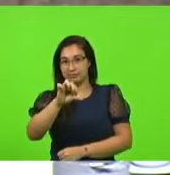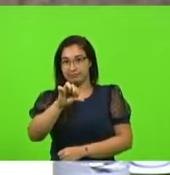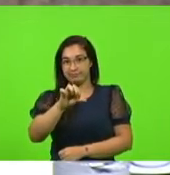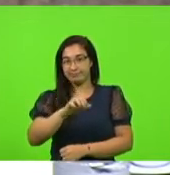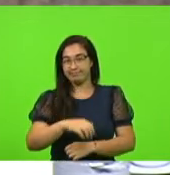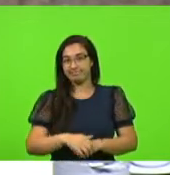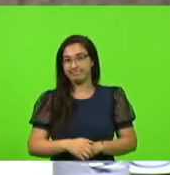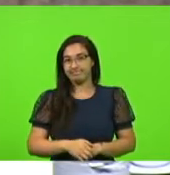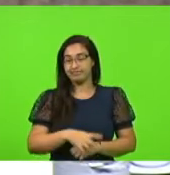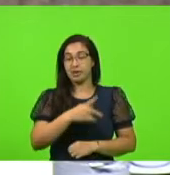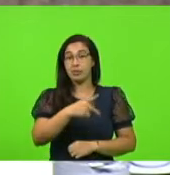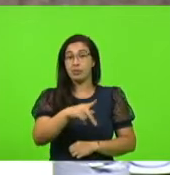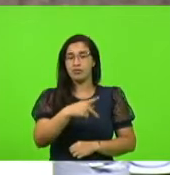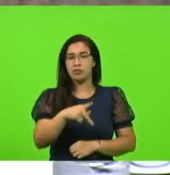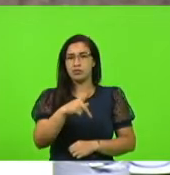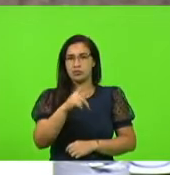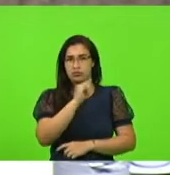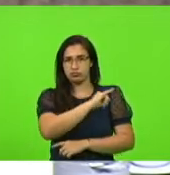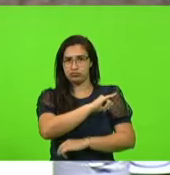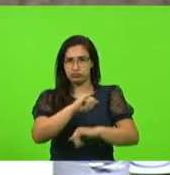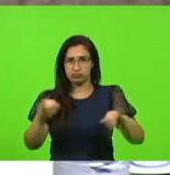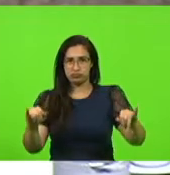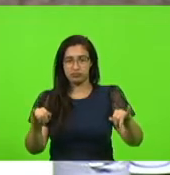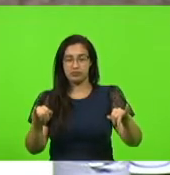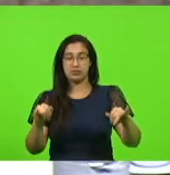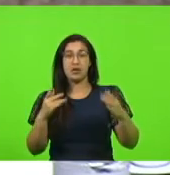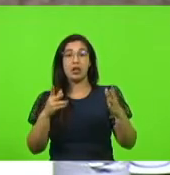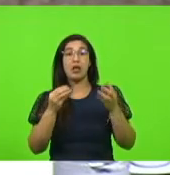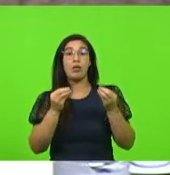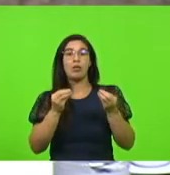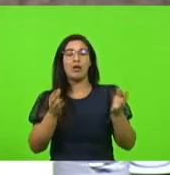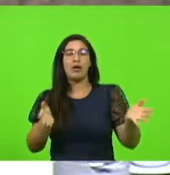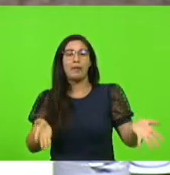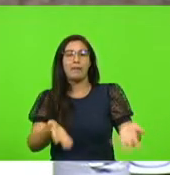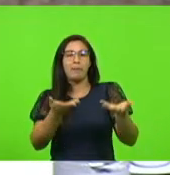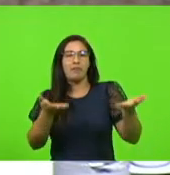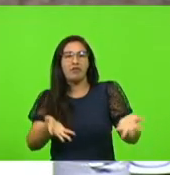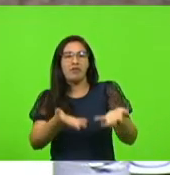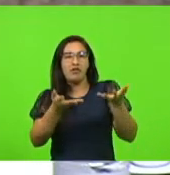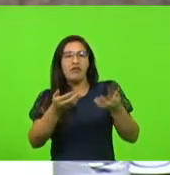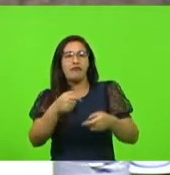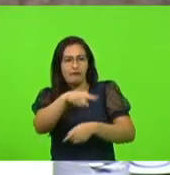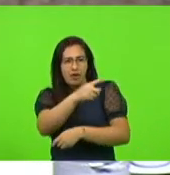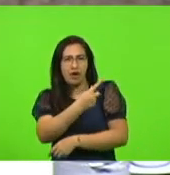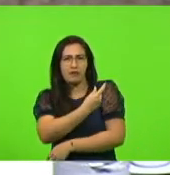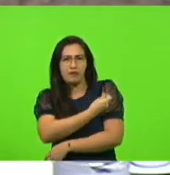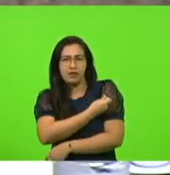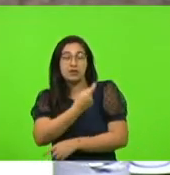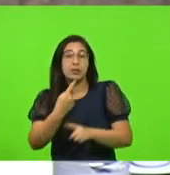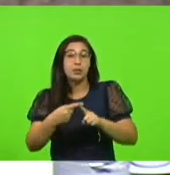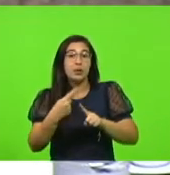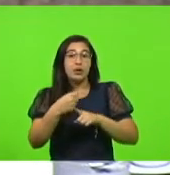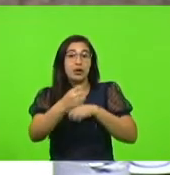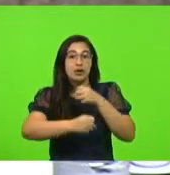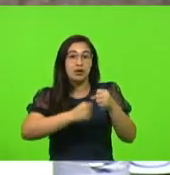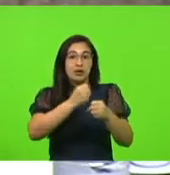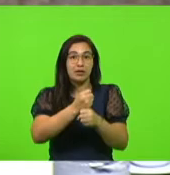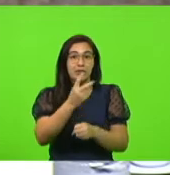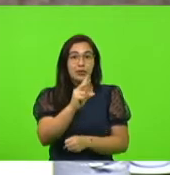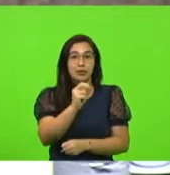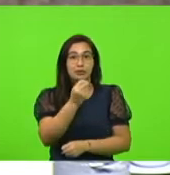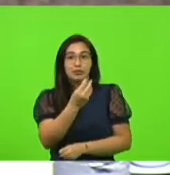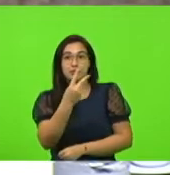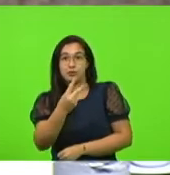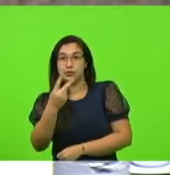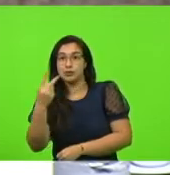A professora diz ali que ela está incentivando a pessoa a se vacinar, porque ano que vem... Ela quer